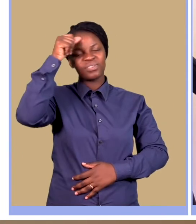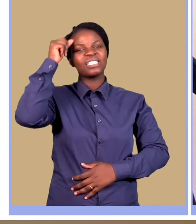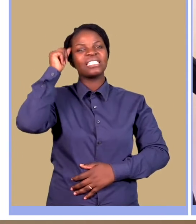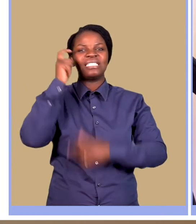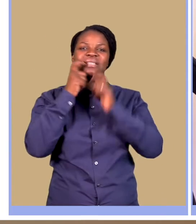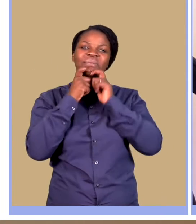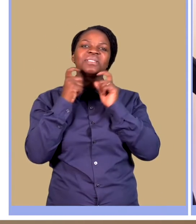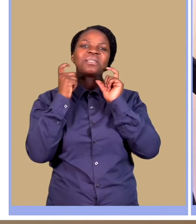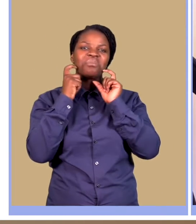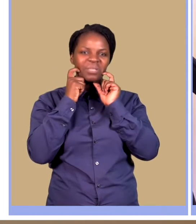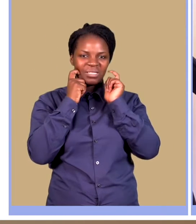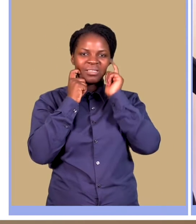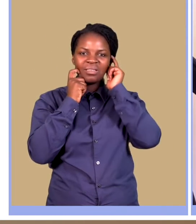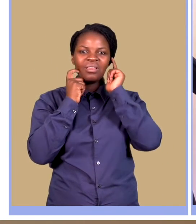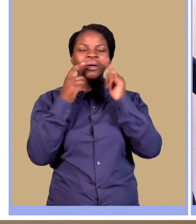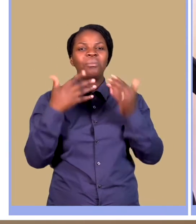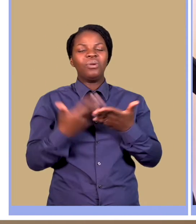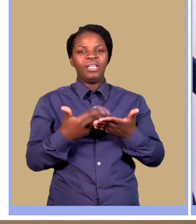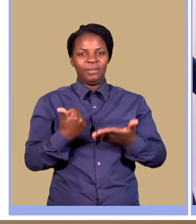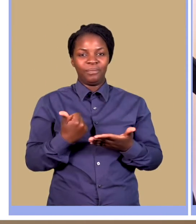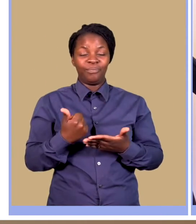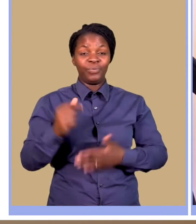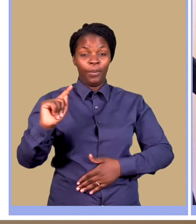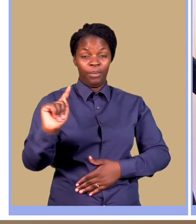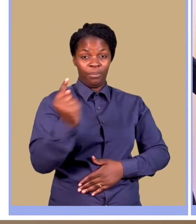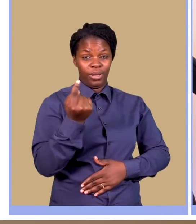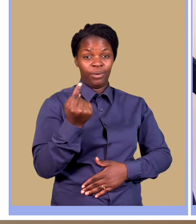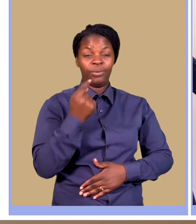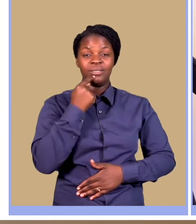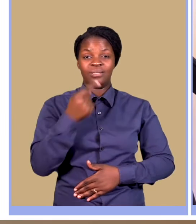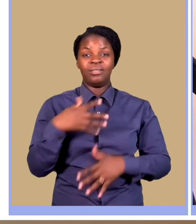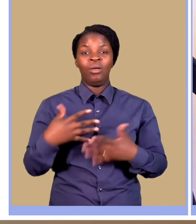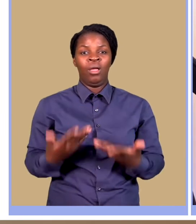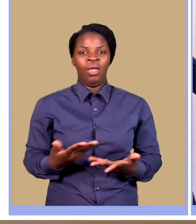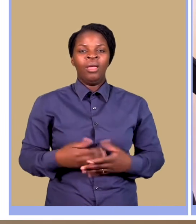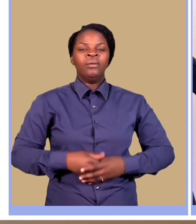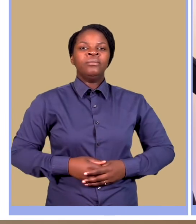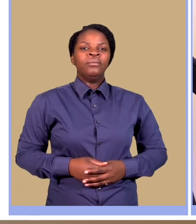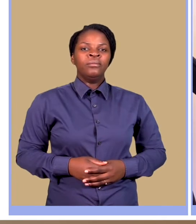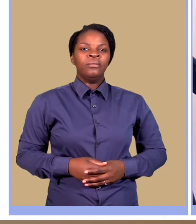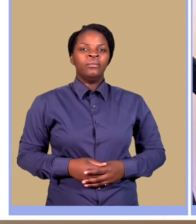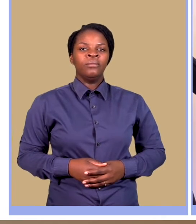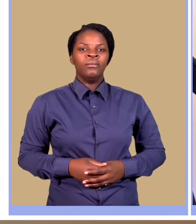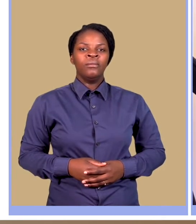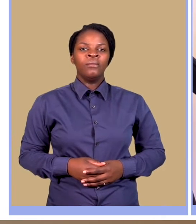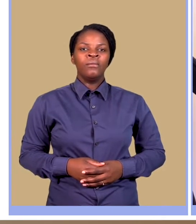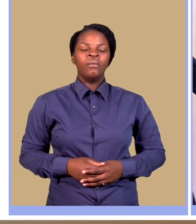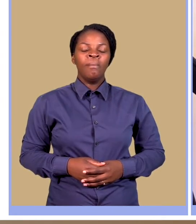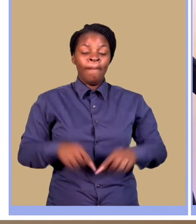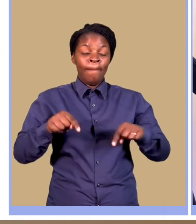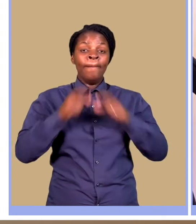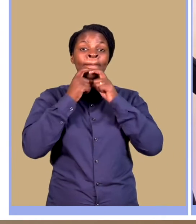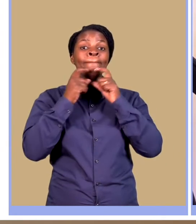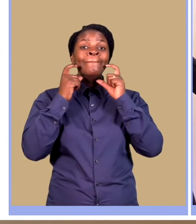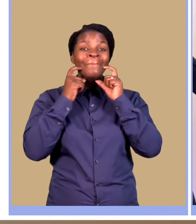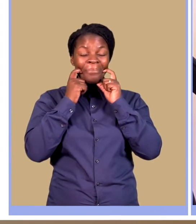uma das coisas é que a própria economia do país está, digamos, entre aspas, dependente disso. Ou seja,